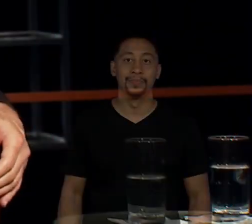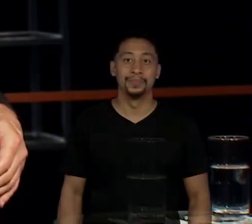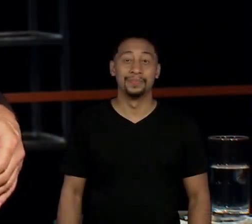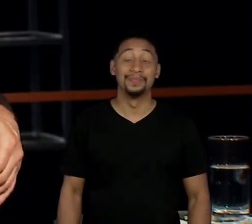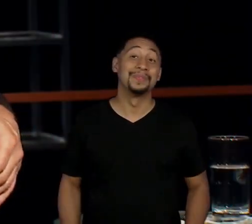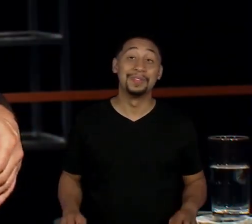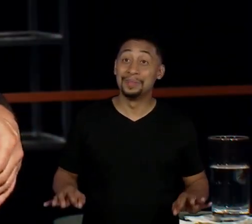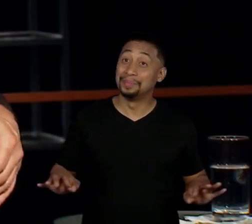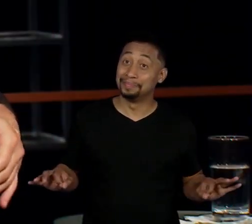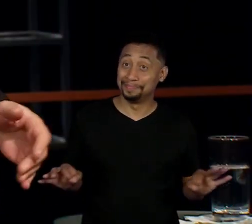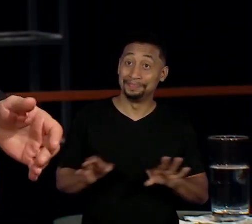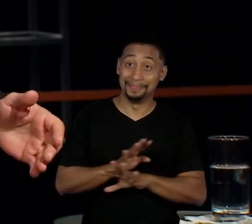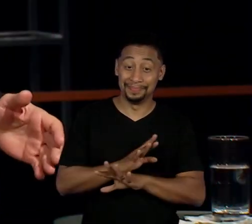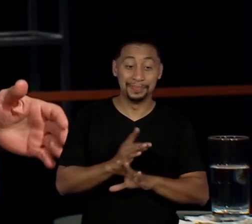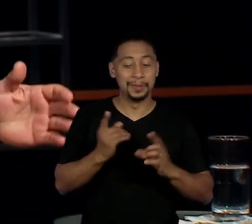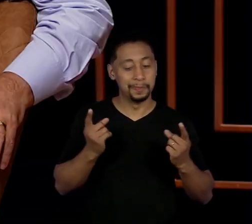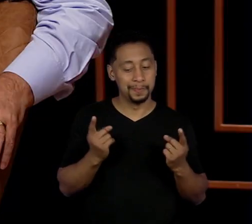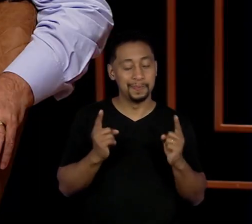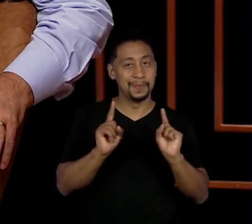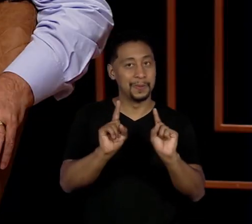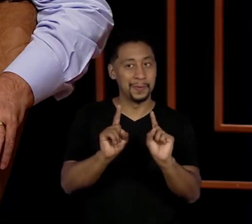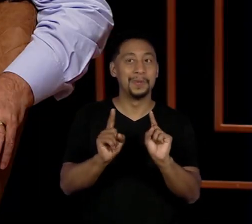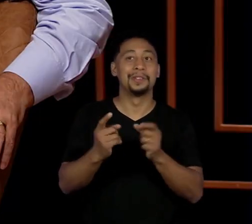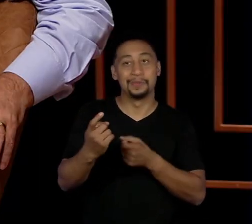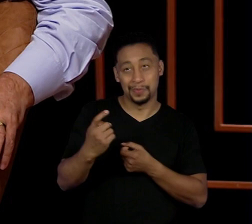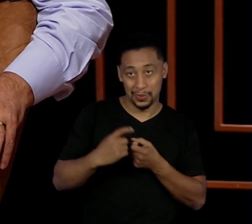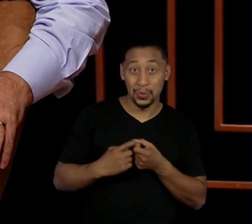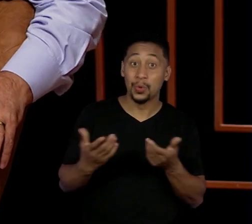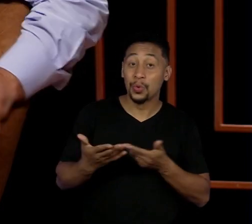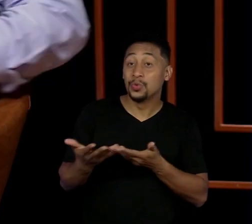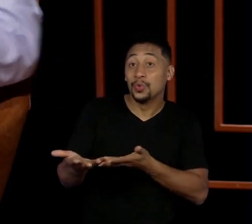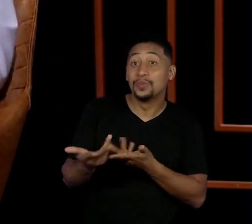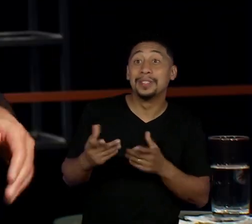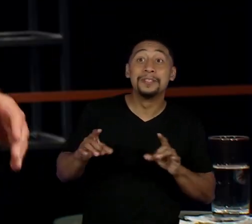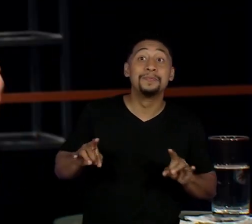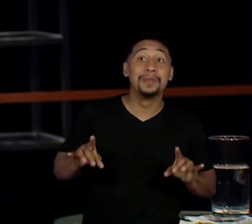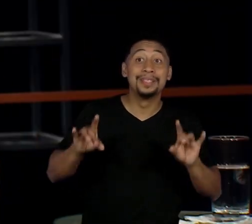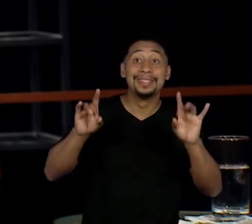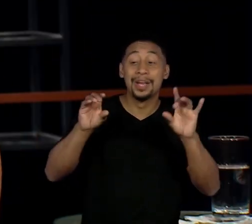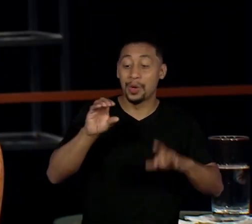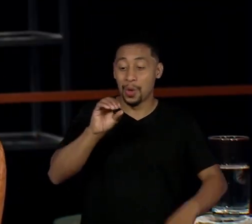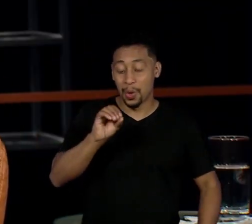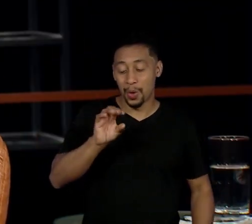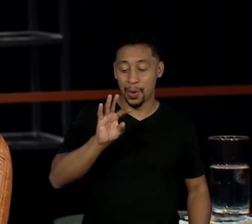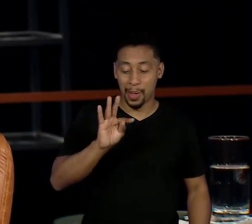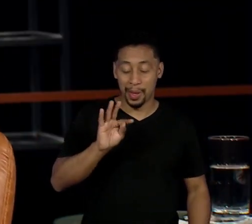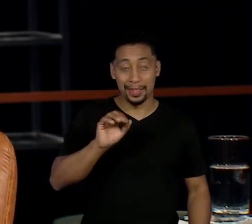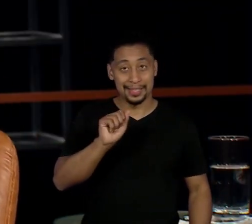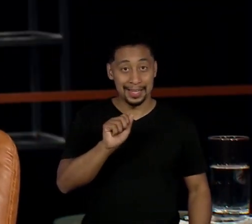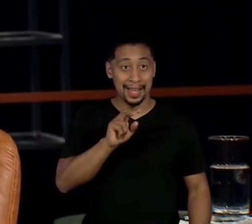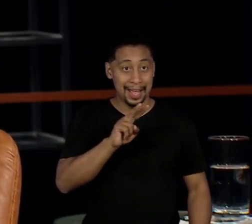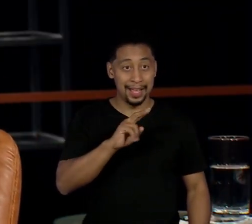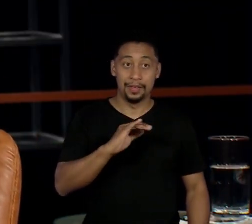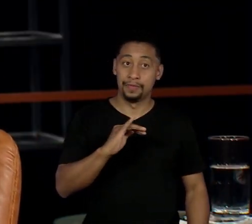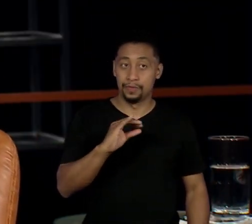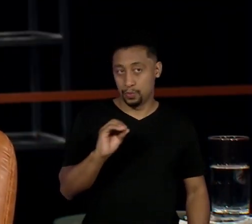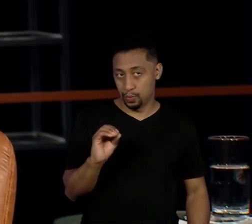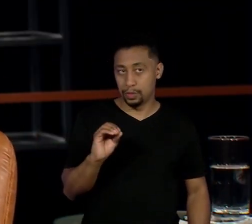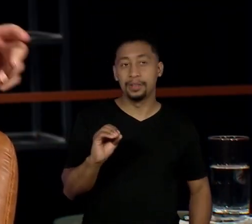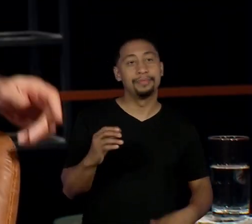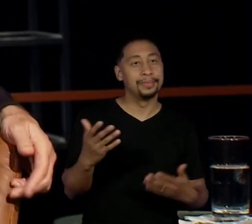Pronto, de volta com Persona. Hoje o nosso convidado especial é o Otávio Miller. Obrigado. Pois é. Assim que você se formou, você participou de